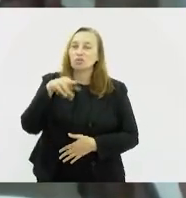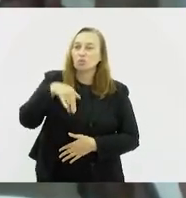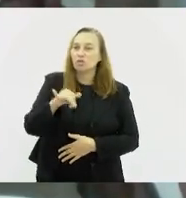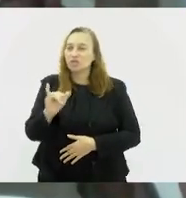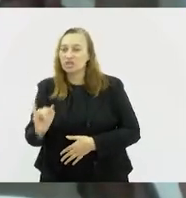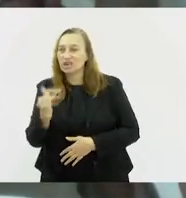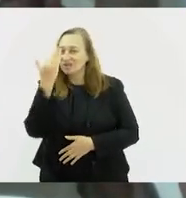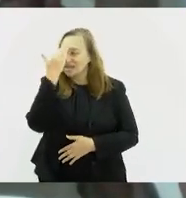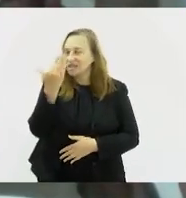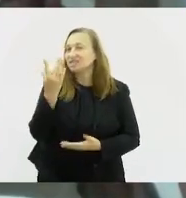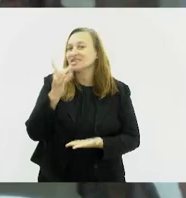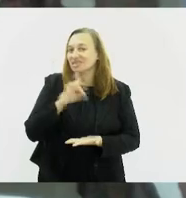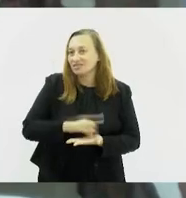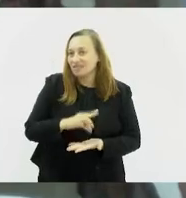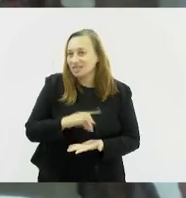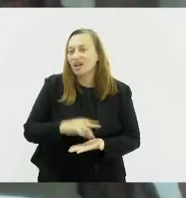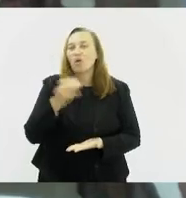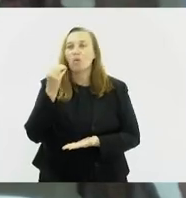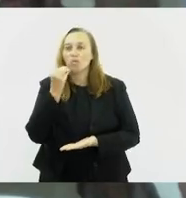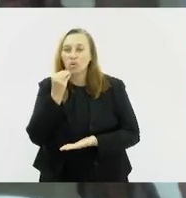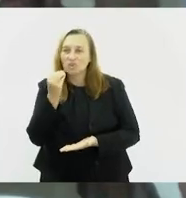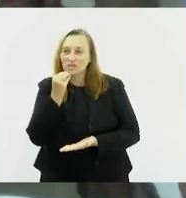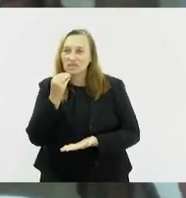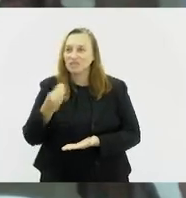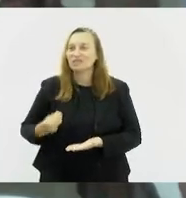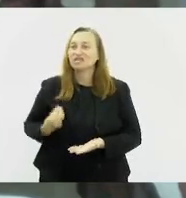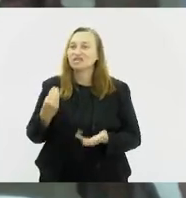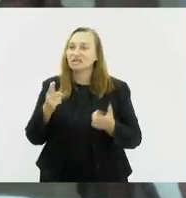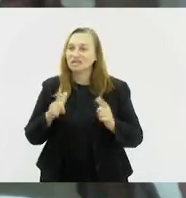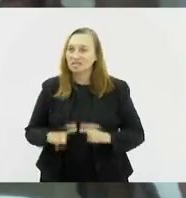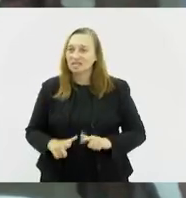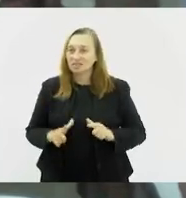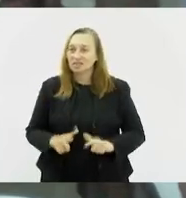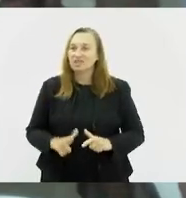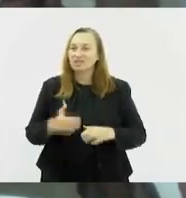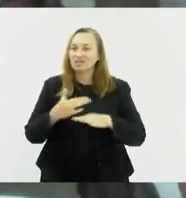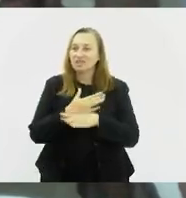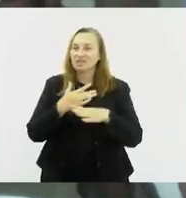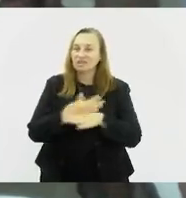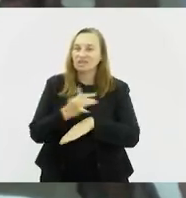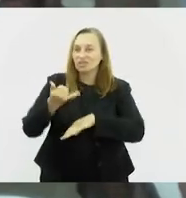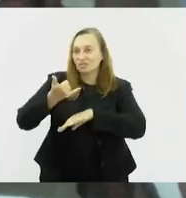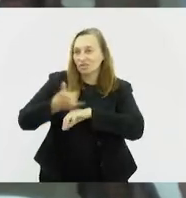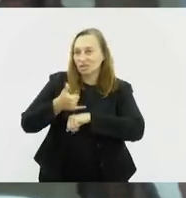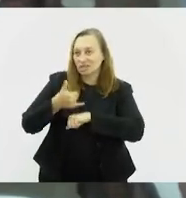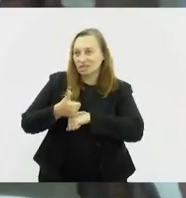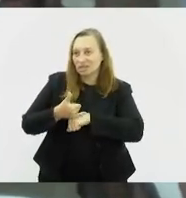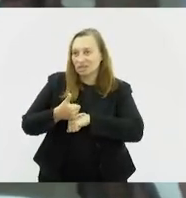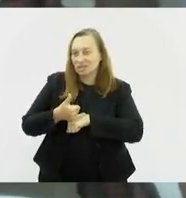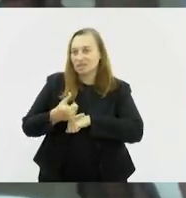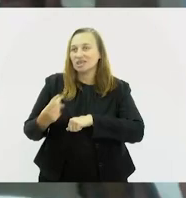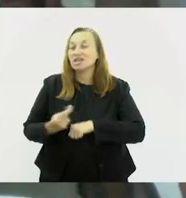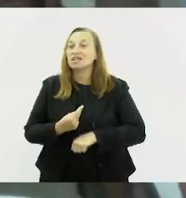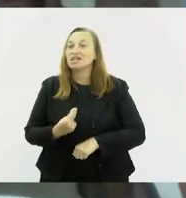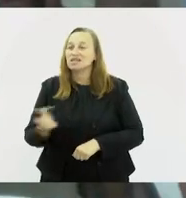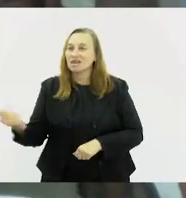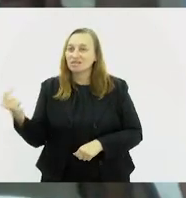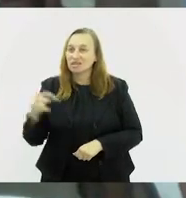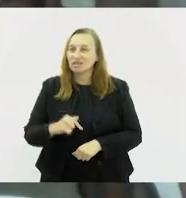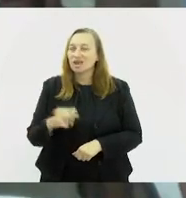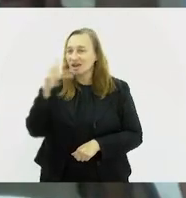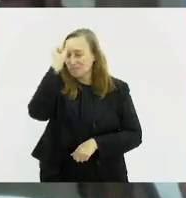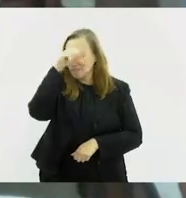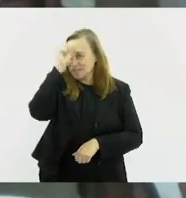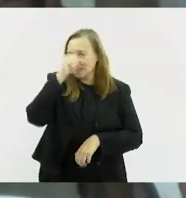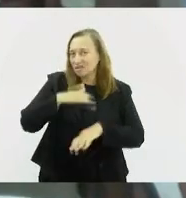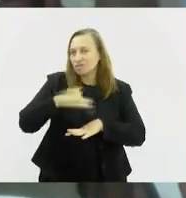de verdade pela oportunidade de estar aqui na cidade de Volta Redonda e saio daqui aprendendo